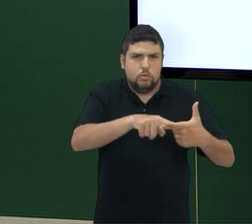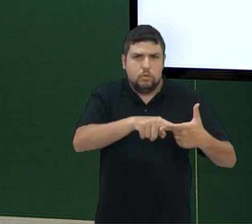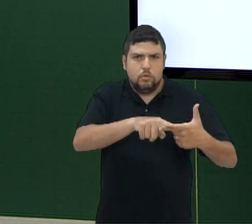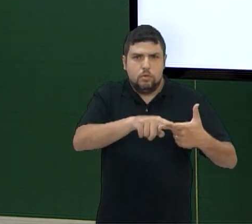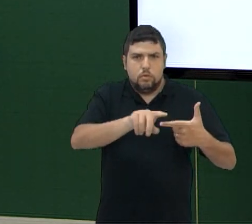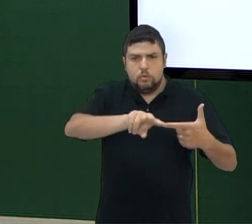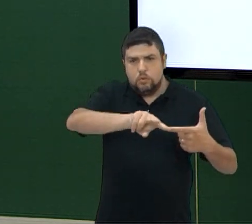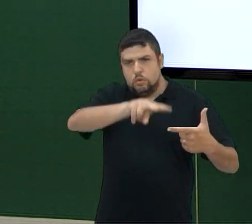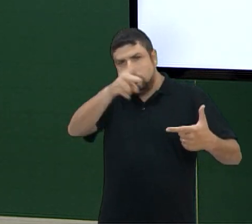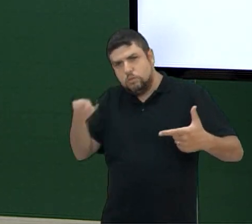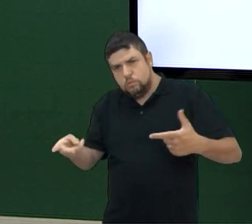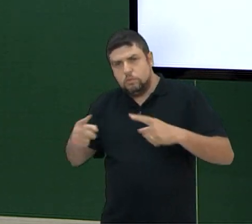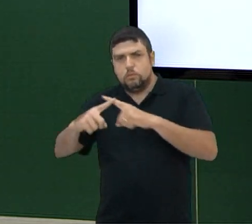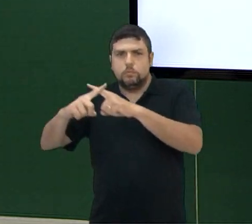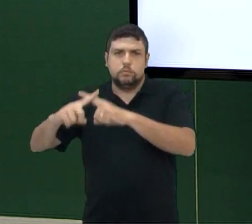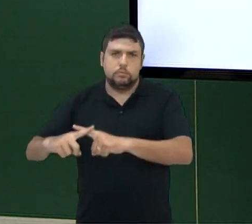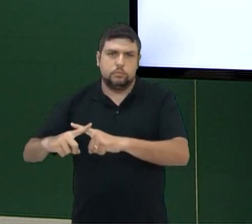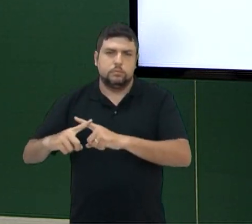multiplicando.